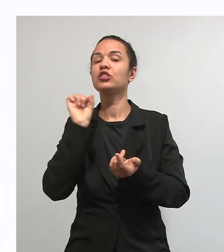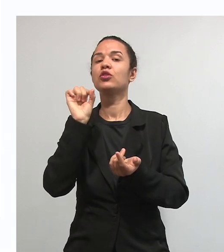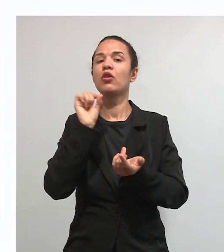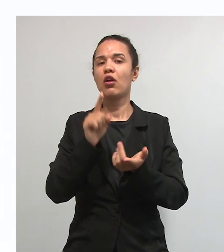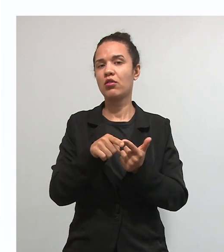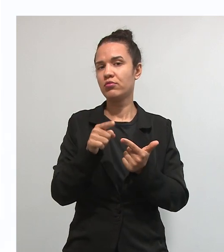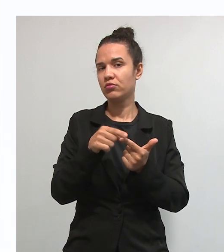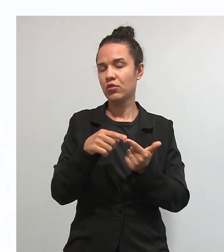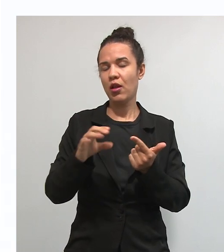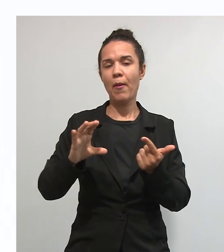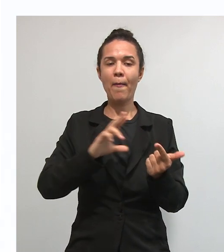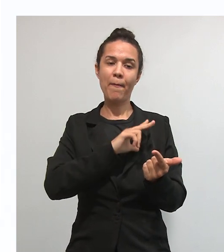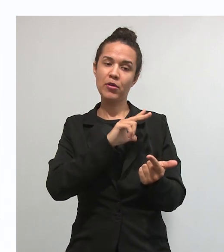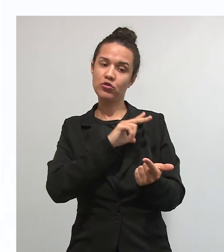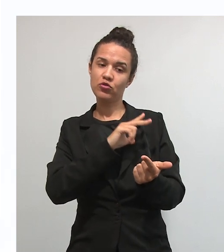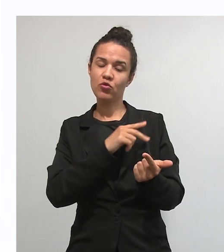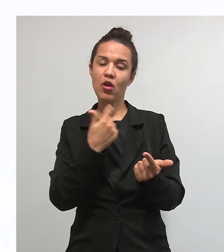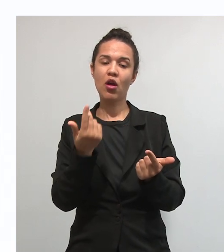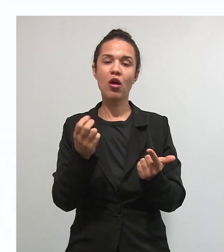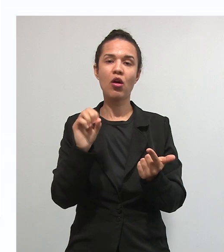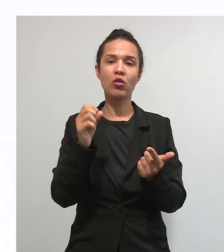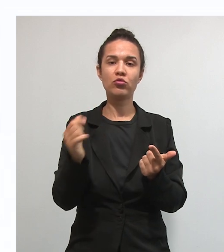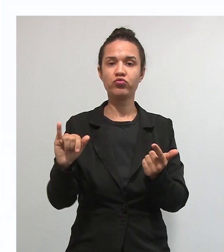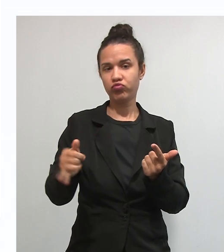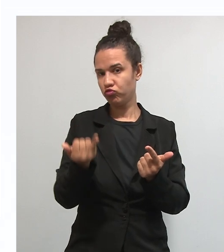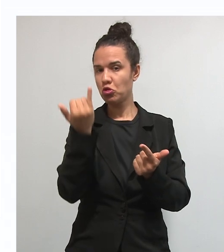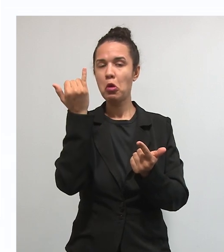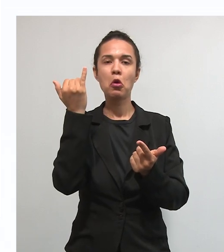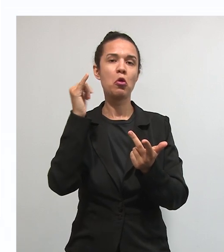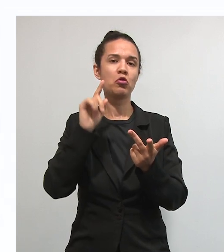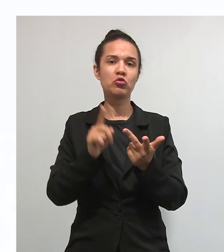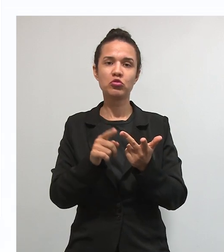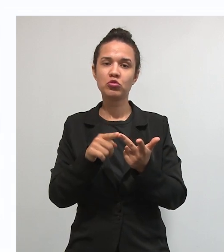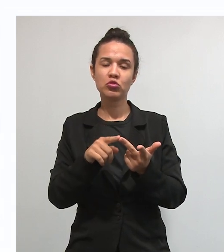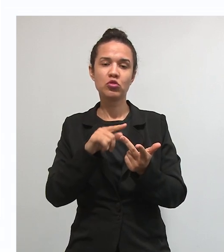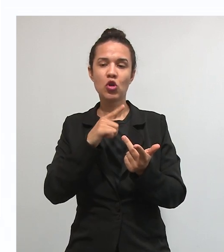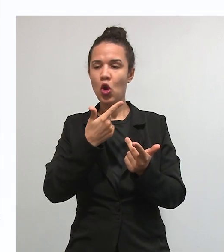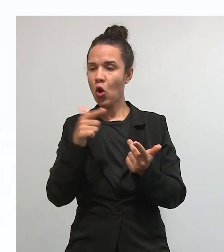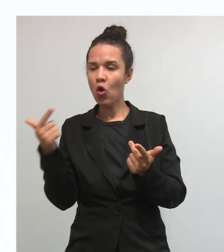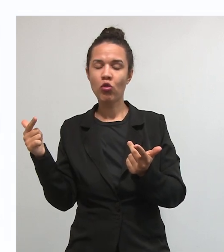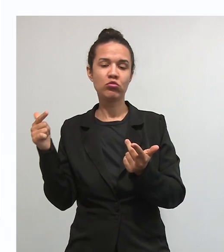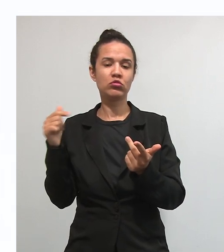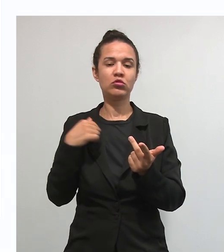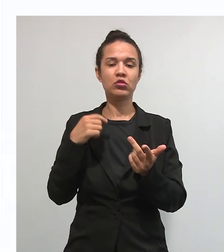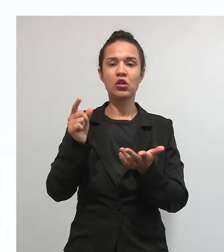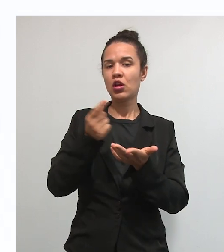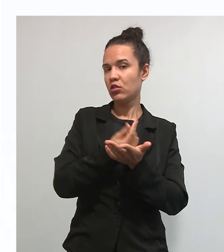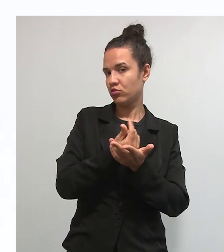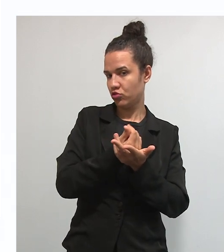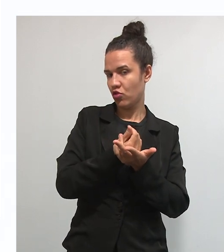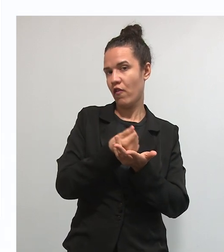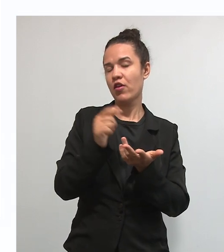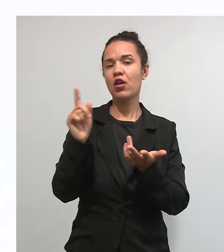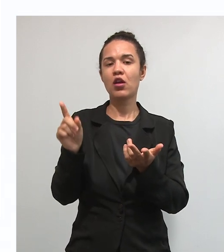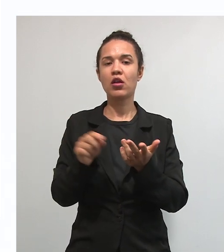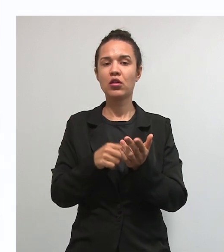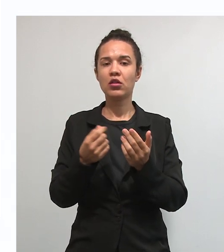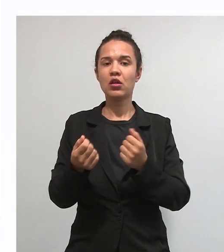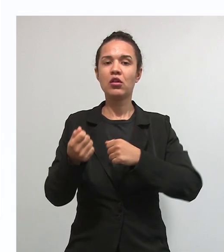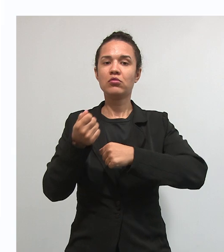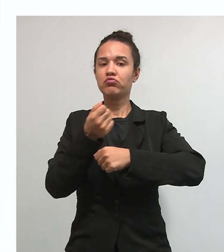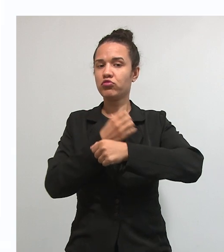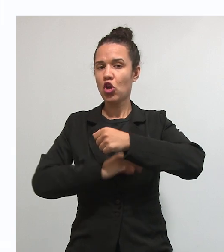pessoal e encargos, juros e encargos da dívida, outras despesas correntes, nas despesas de capitais,